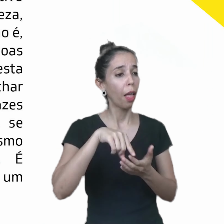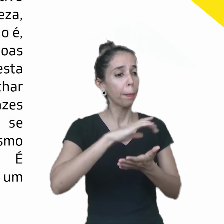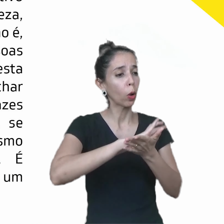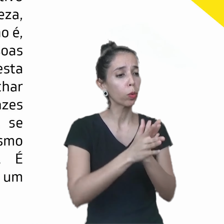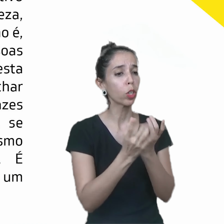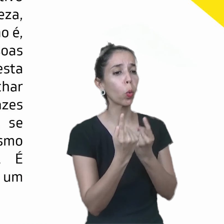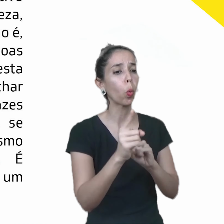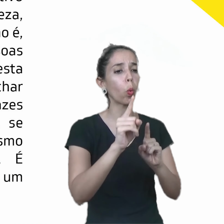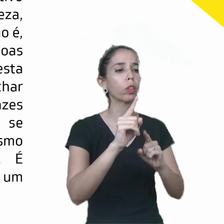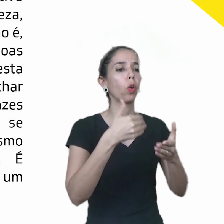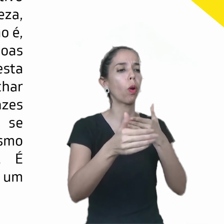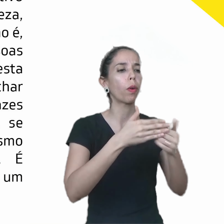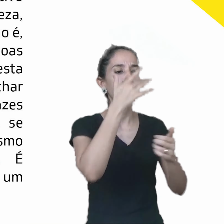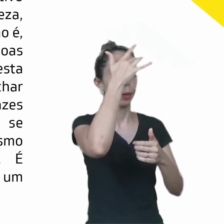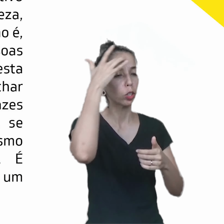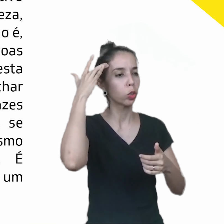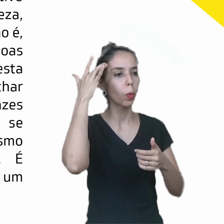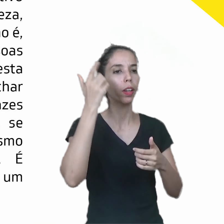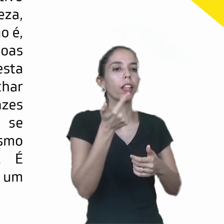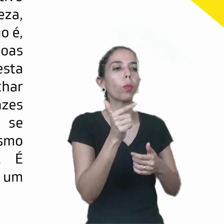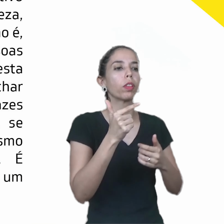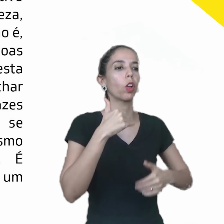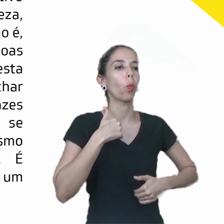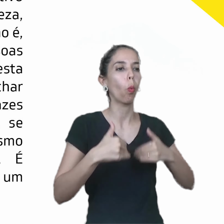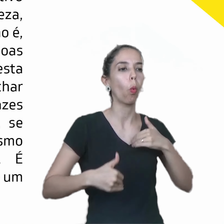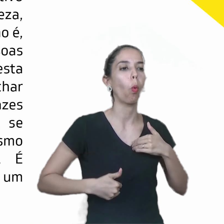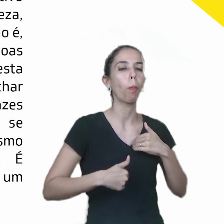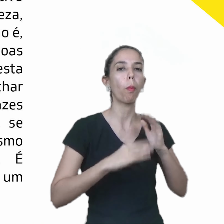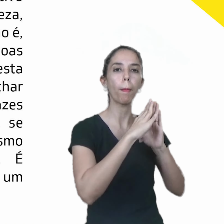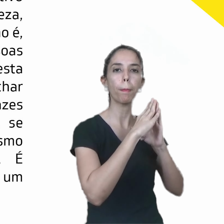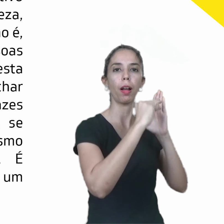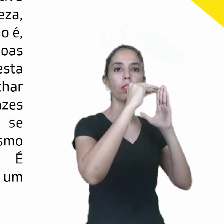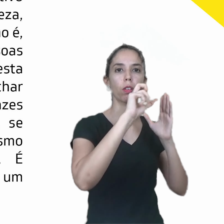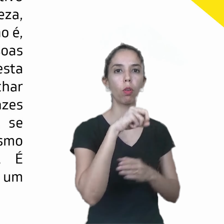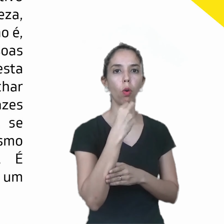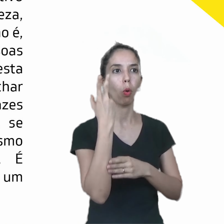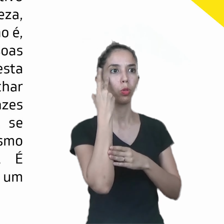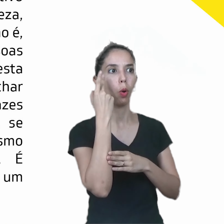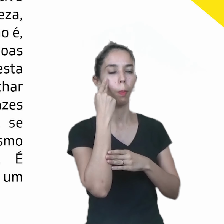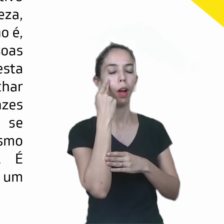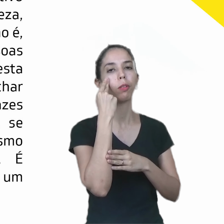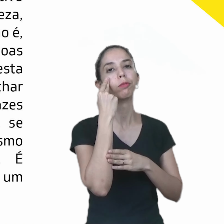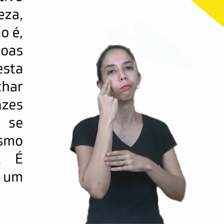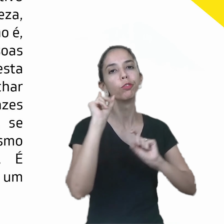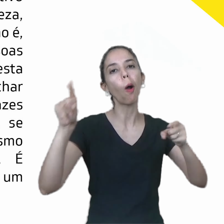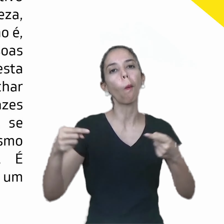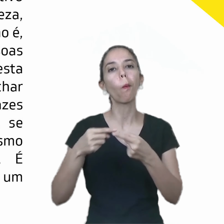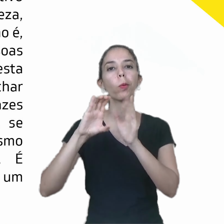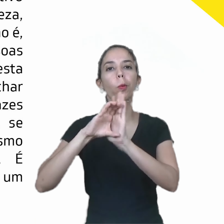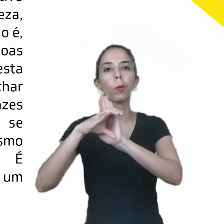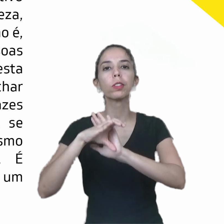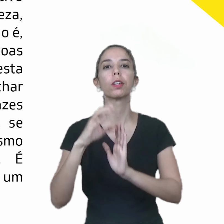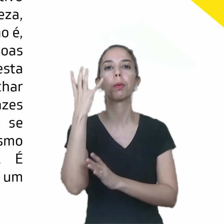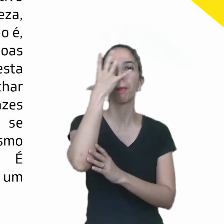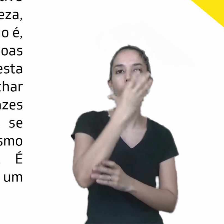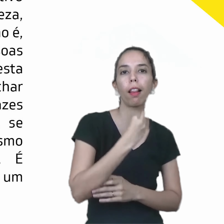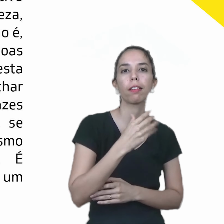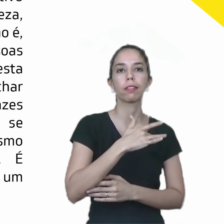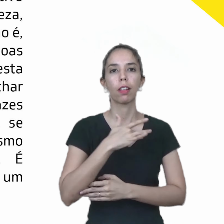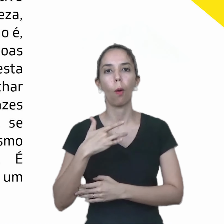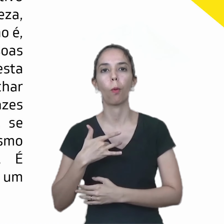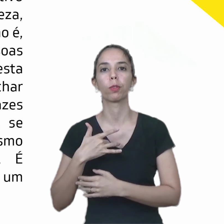É o preconceito contra qualquer pessoa que fuja de um corpo padrão e normativo Idealizado a partir dos conceitos de